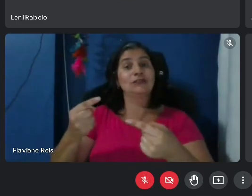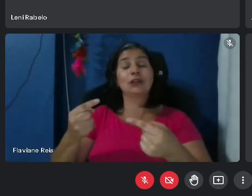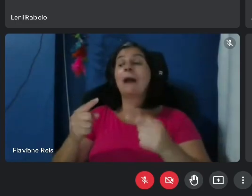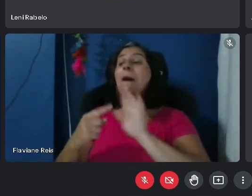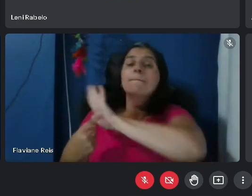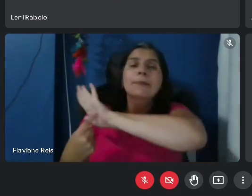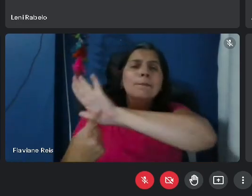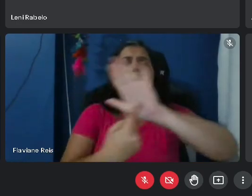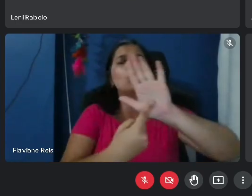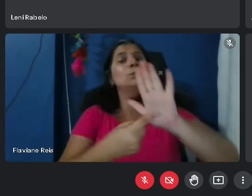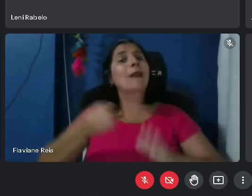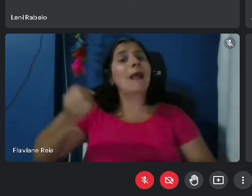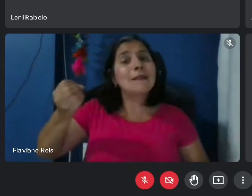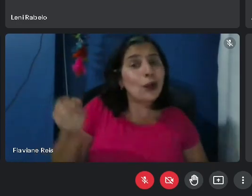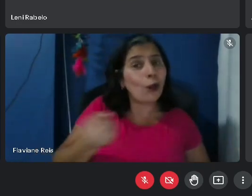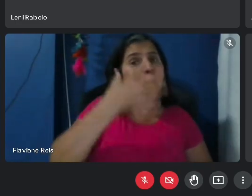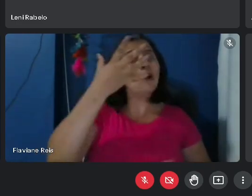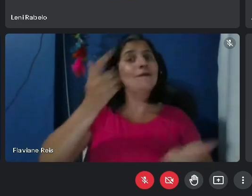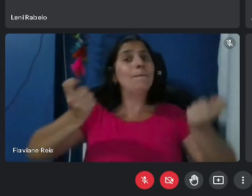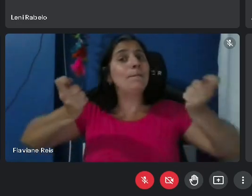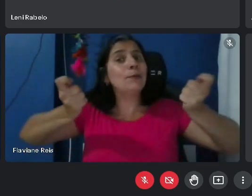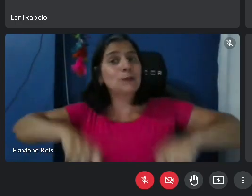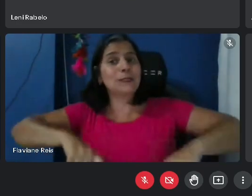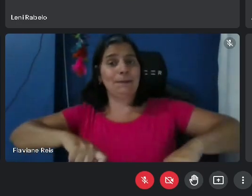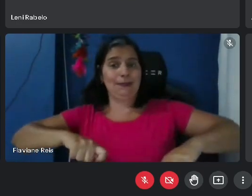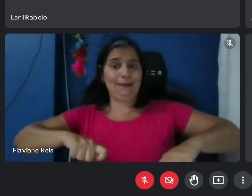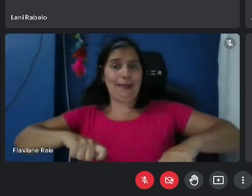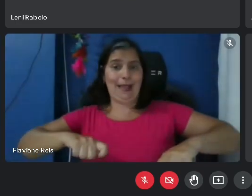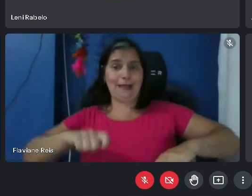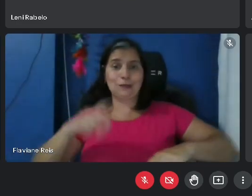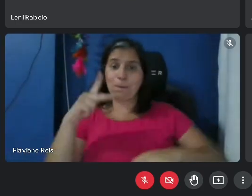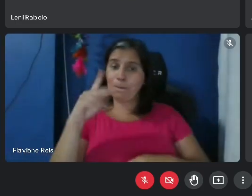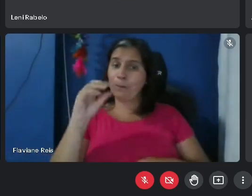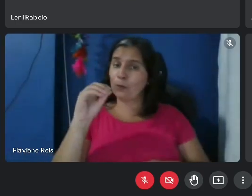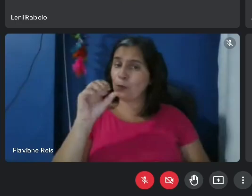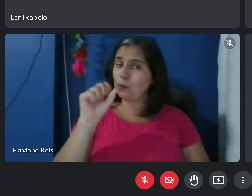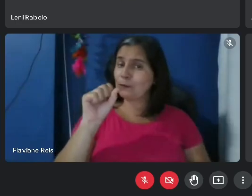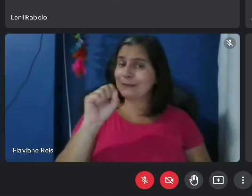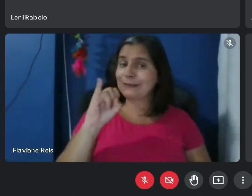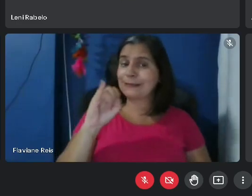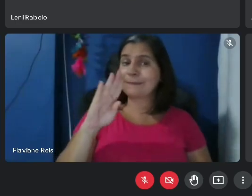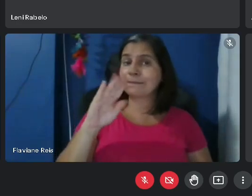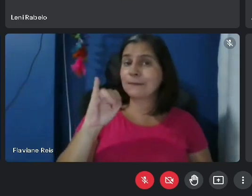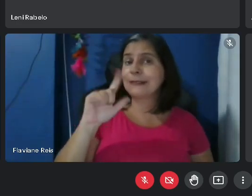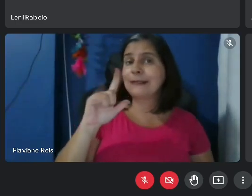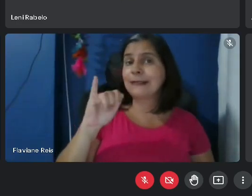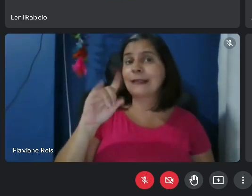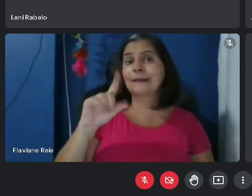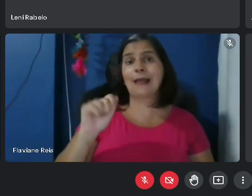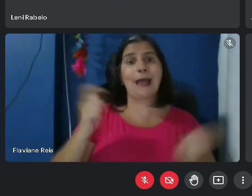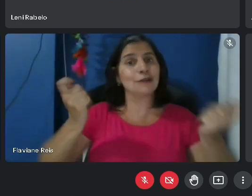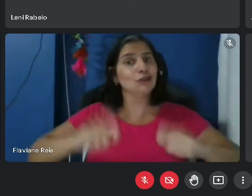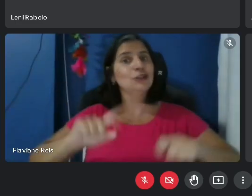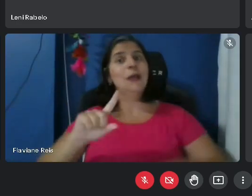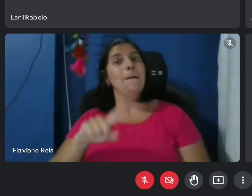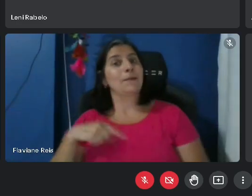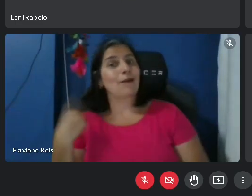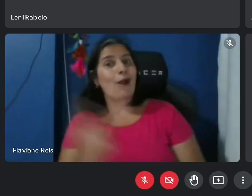toda essa articulação política, para que isso seja mostrado e isso tenha essa capacidade.